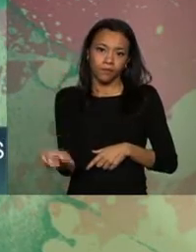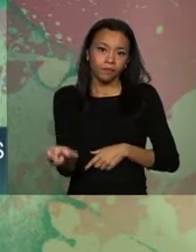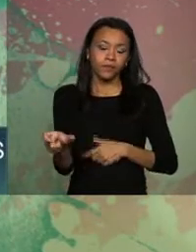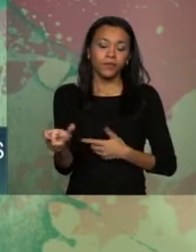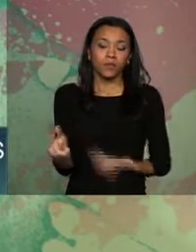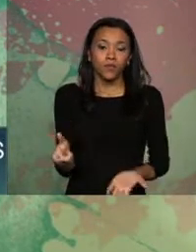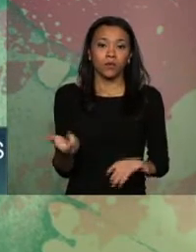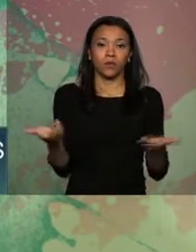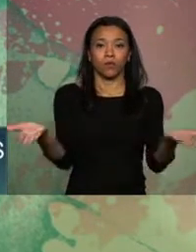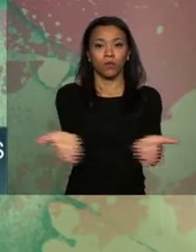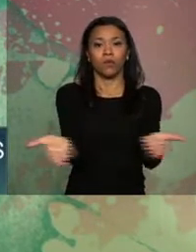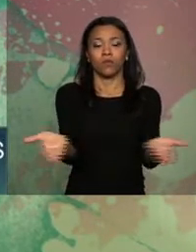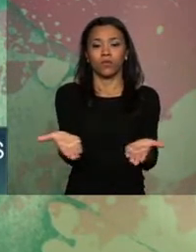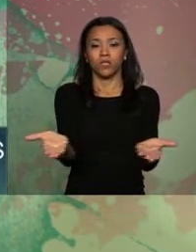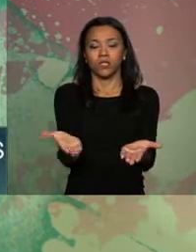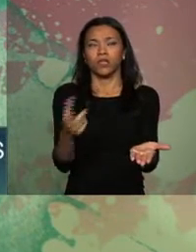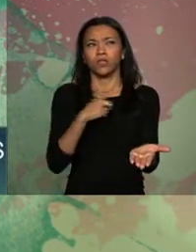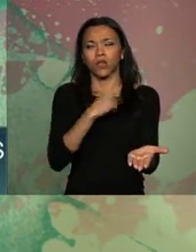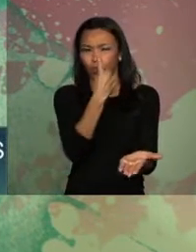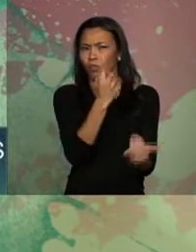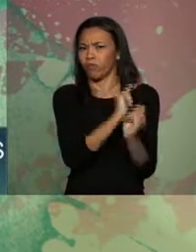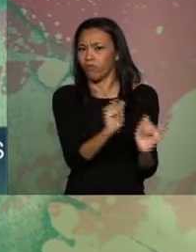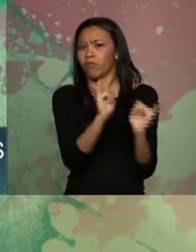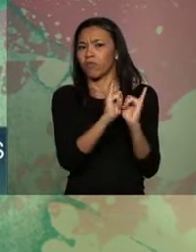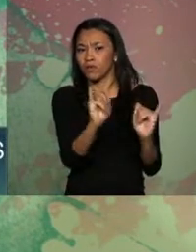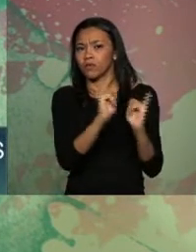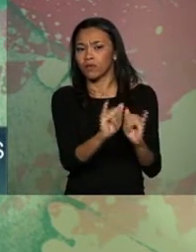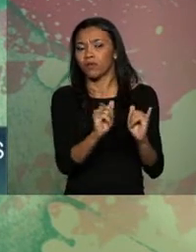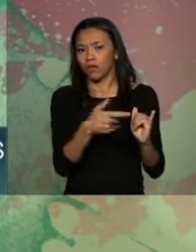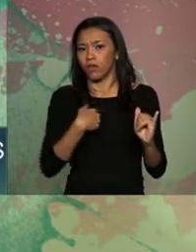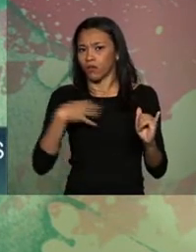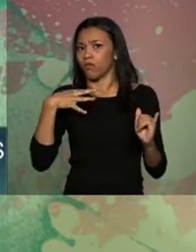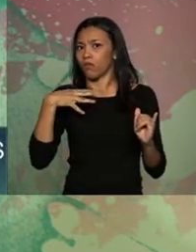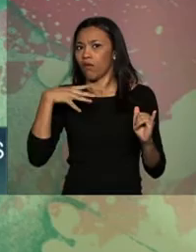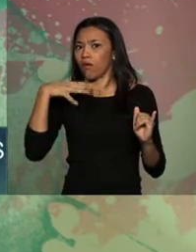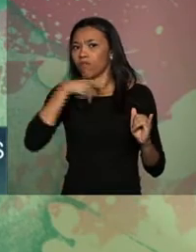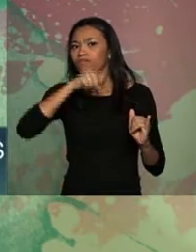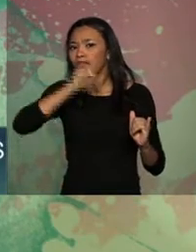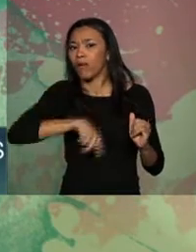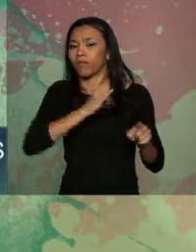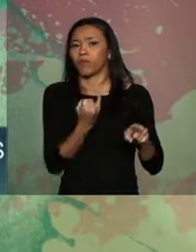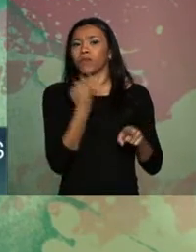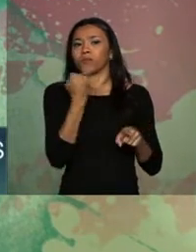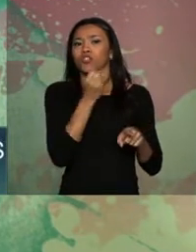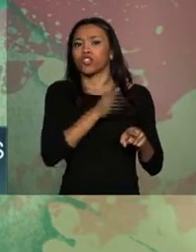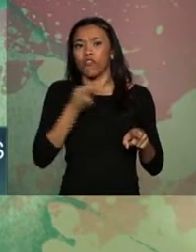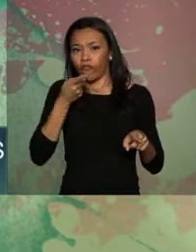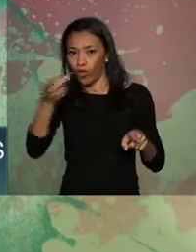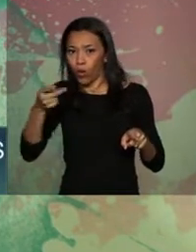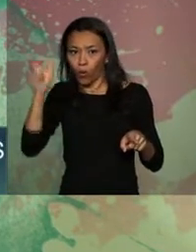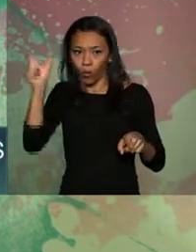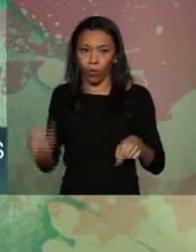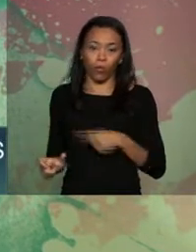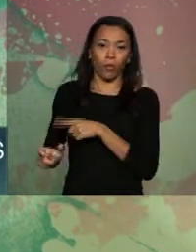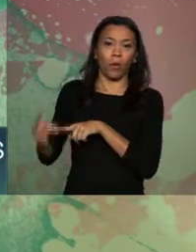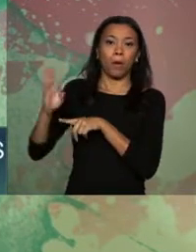Hoje, há um dado que eu considero importante, foi dito pelo